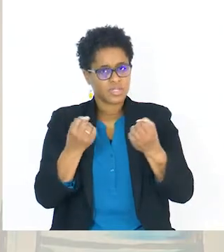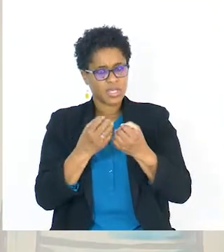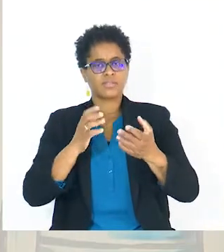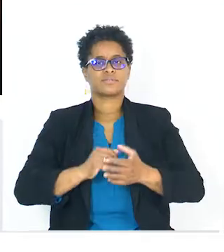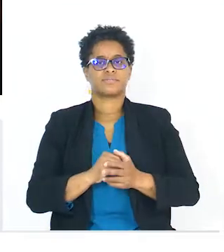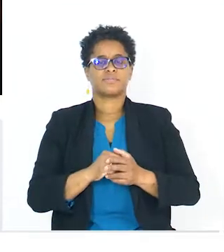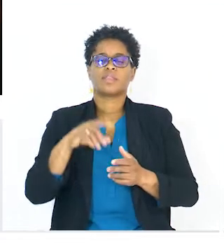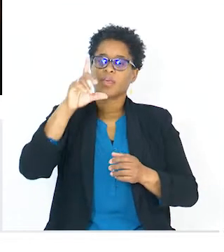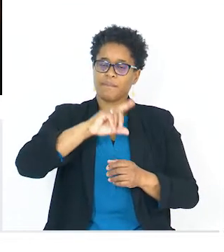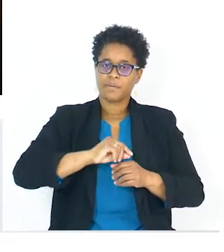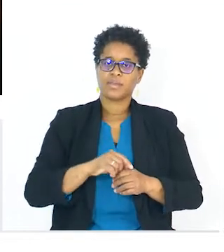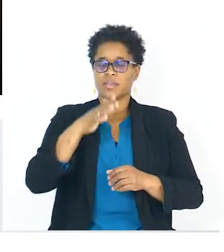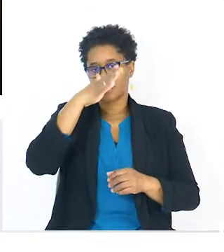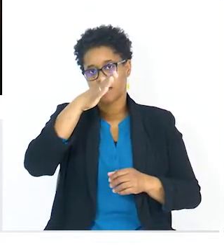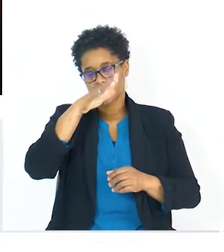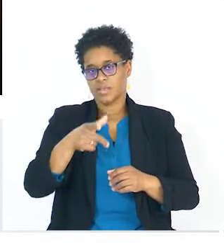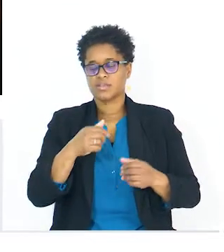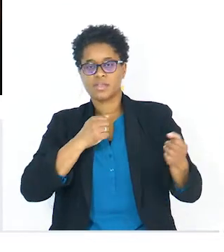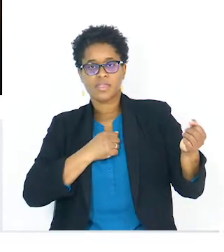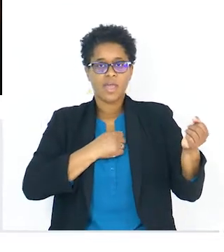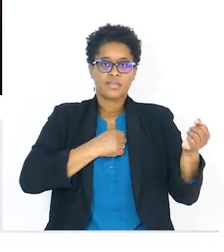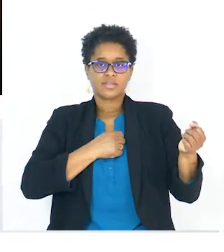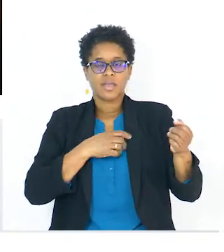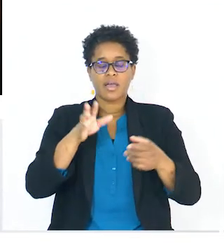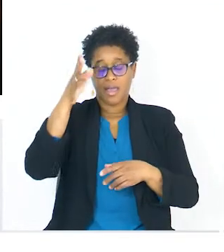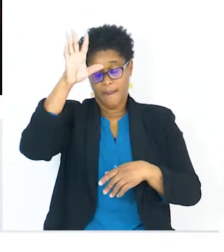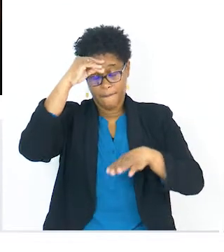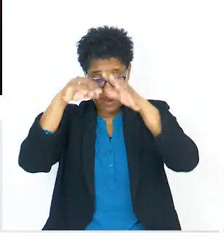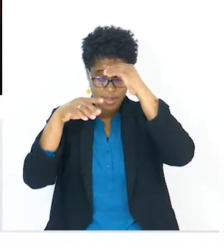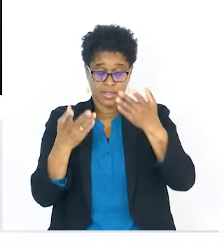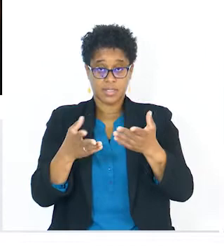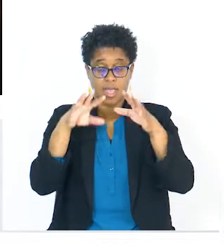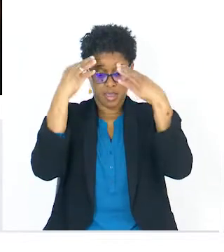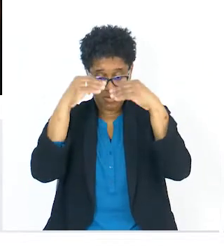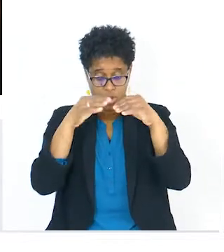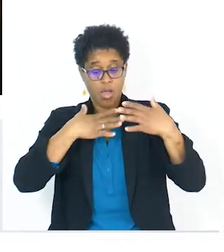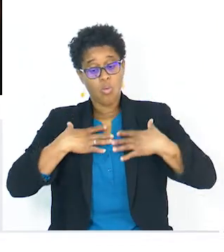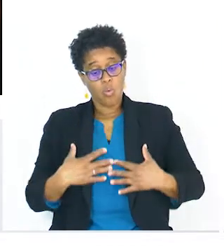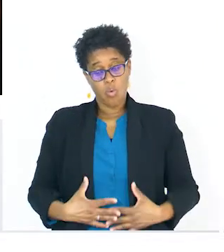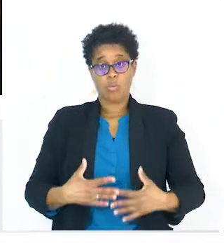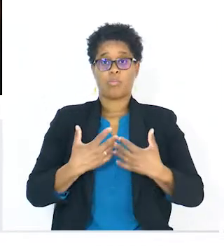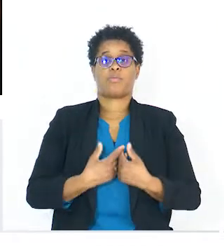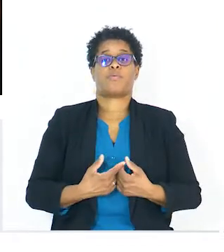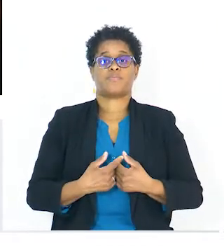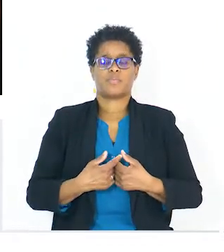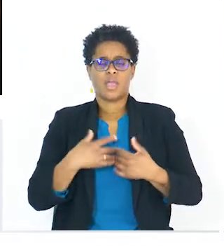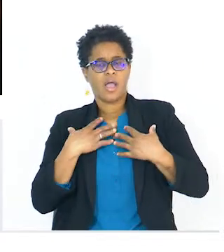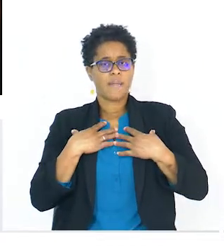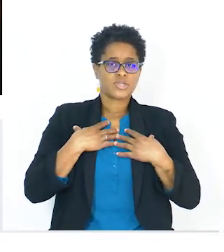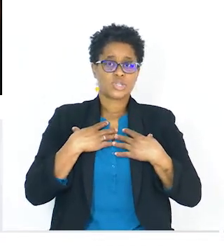sociedade. Também nas atividades de dança, aprende-se a educar o corpo,